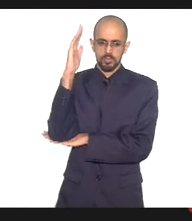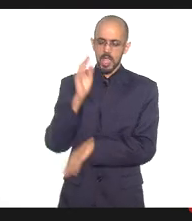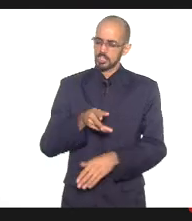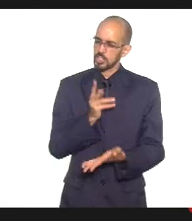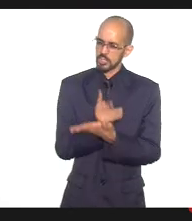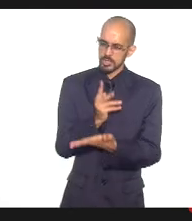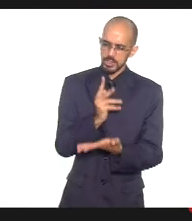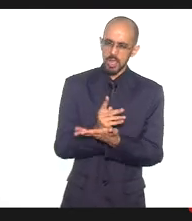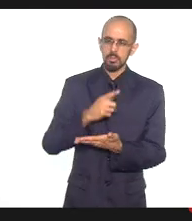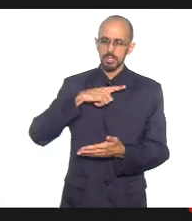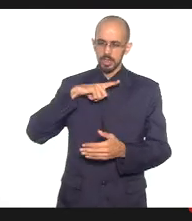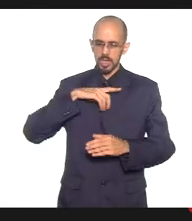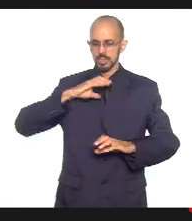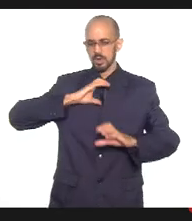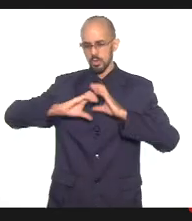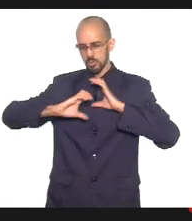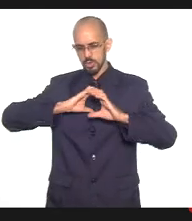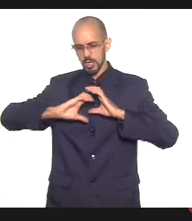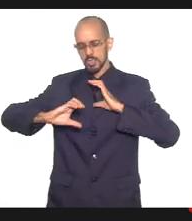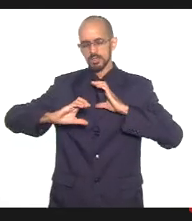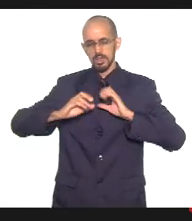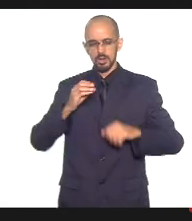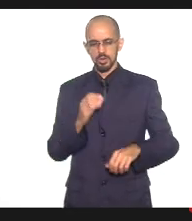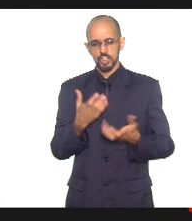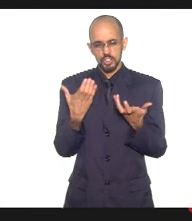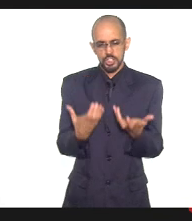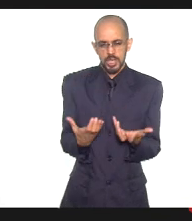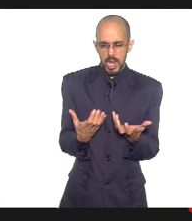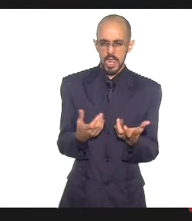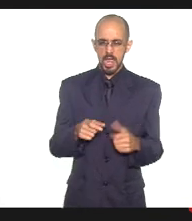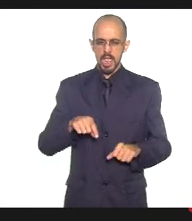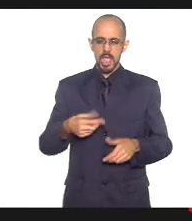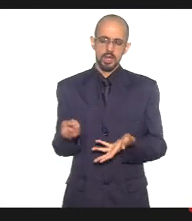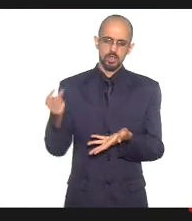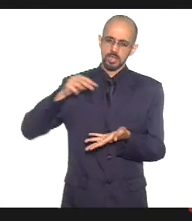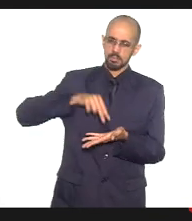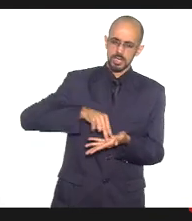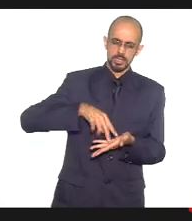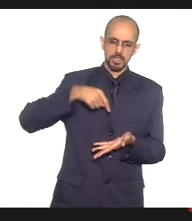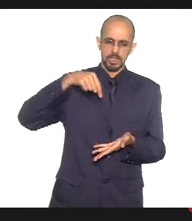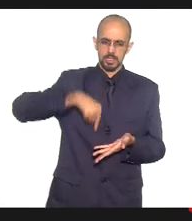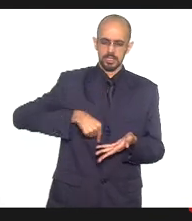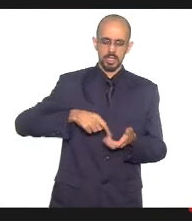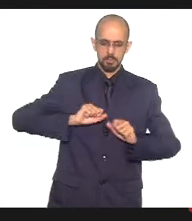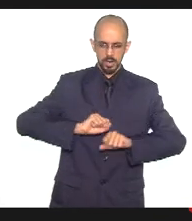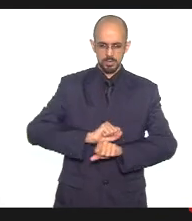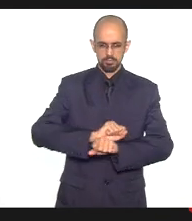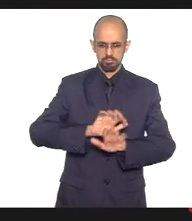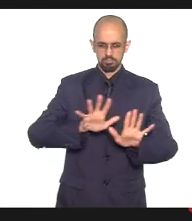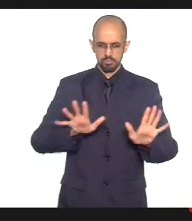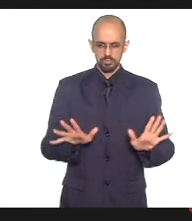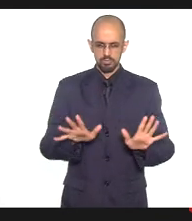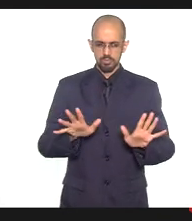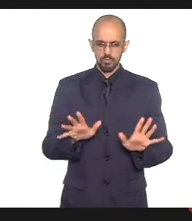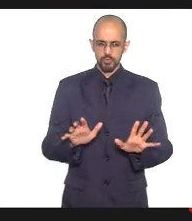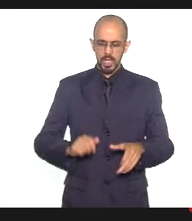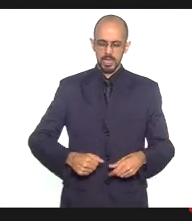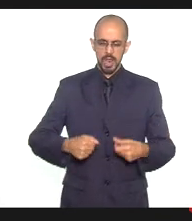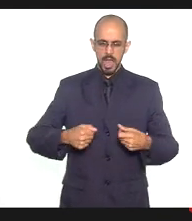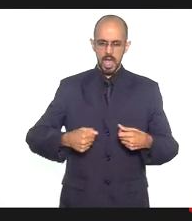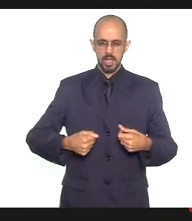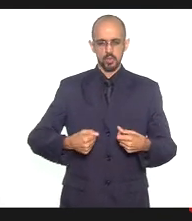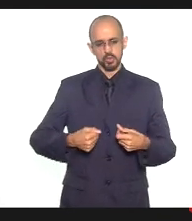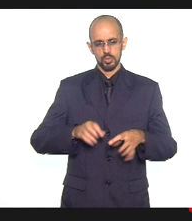eu acho que o exemplo é a nossa presença aqui hoje para poder esclarecer e elucidar eventuais pontos que tenham de dúvida dentro da